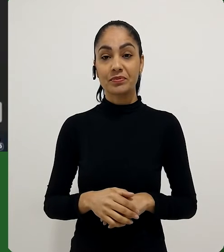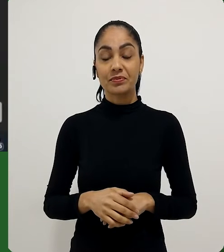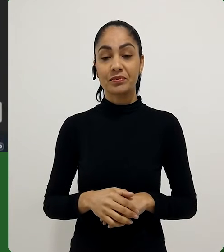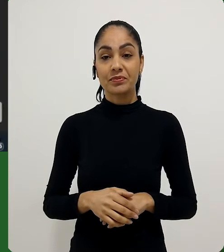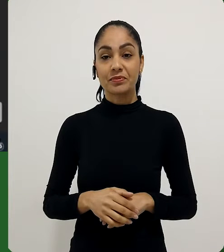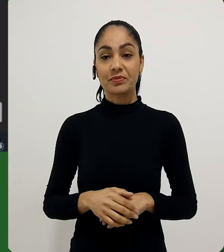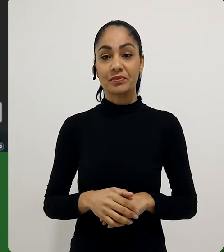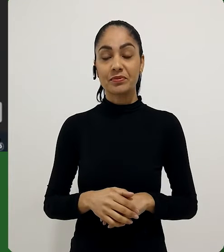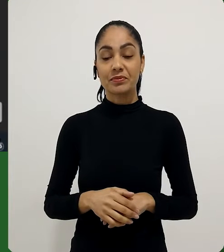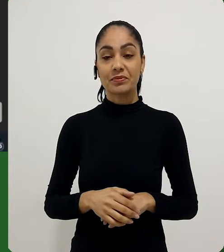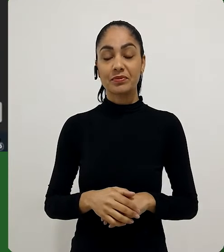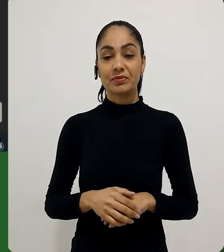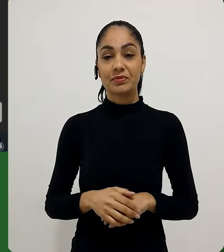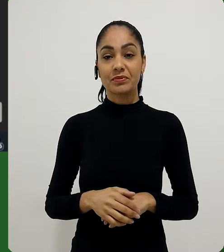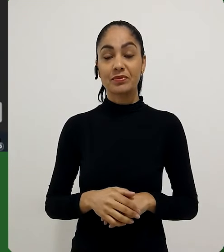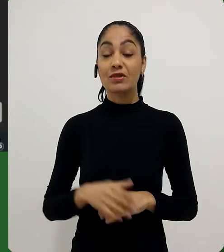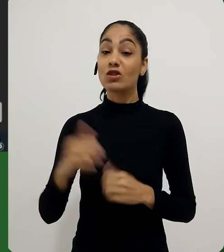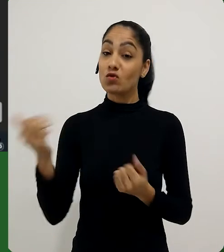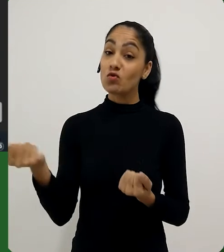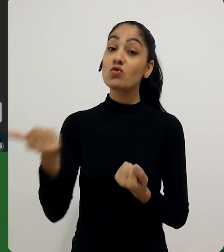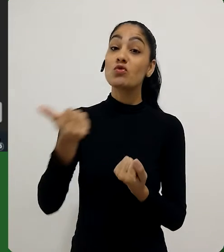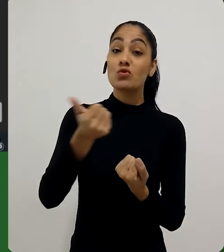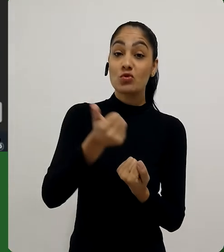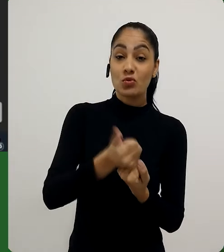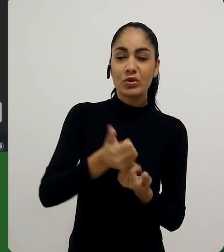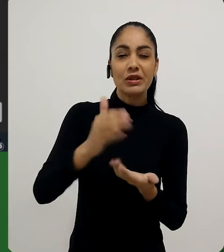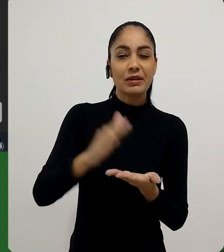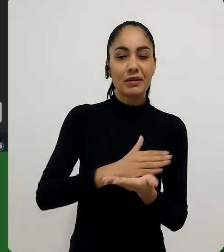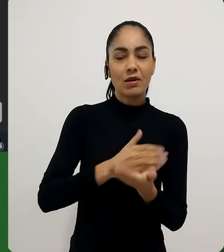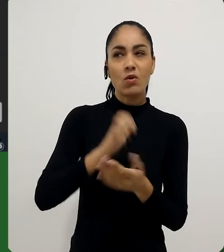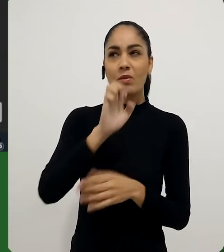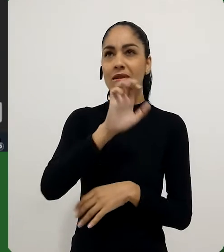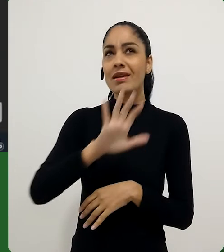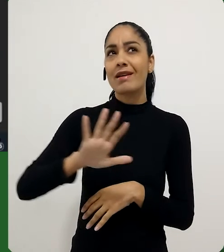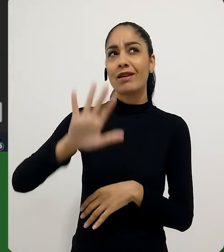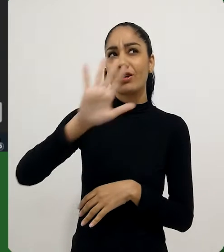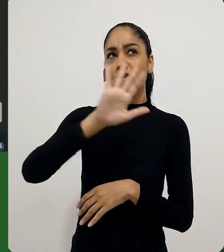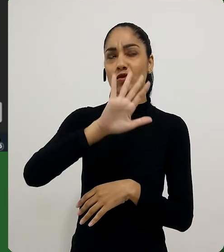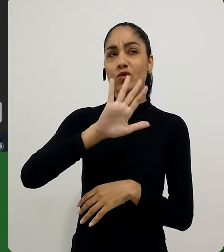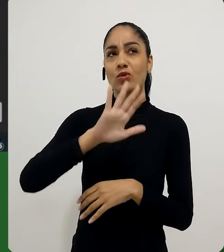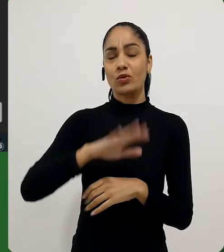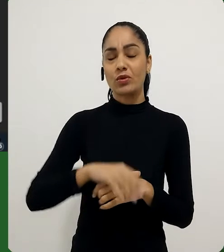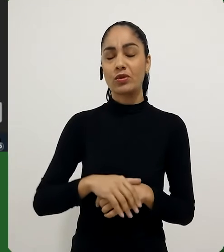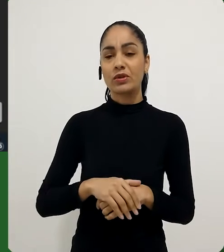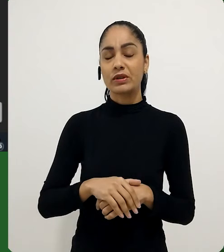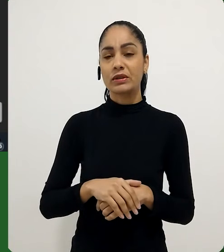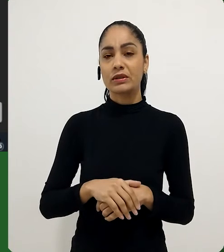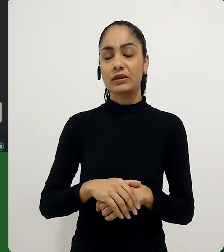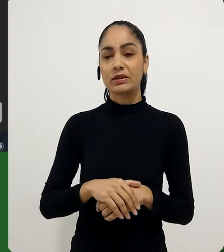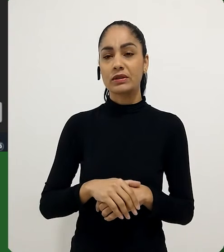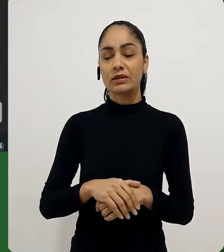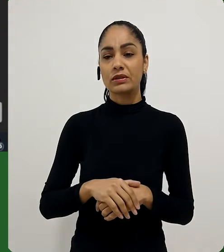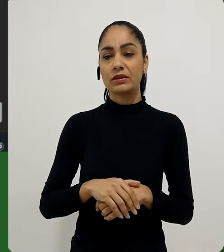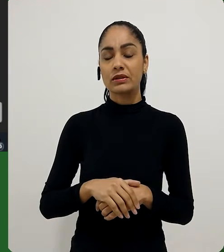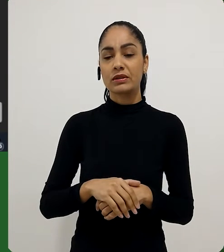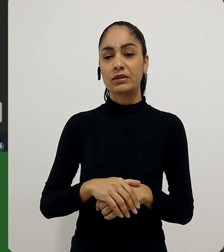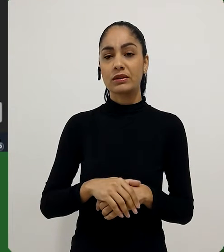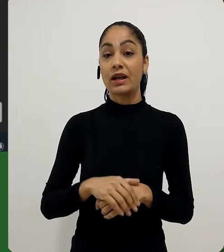inicialmente que posteriormente ele foi substituindo em algumas regiões